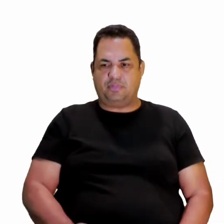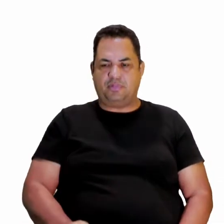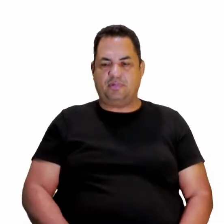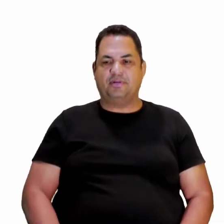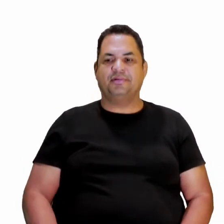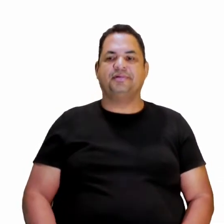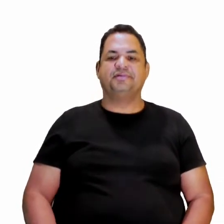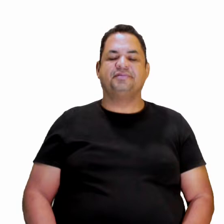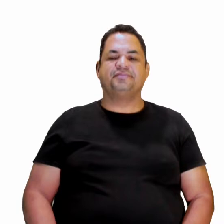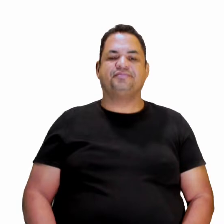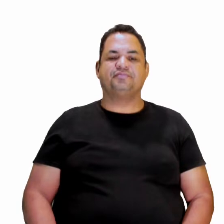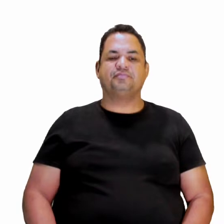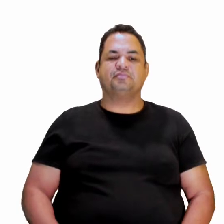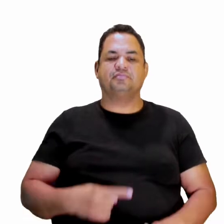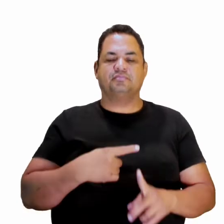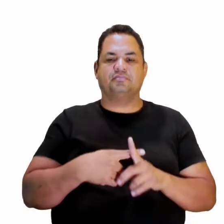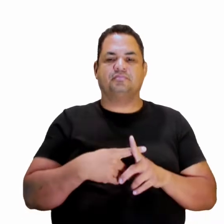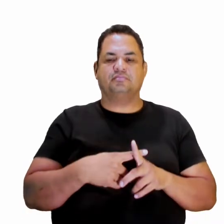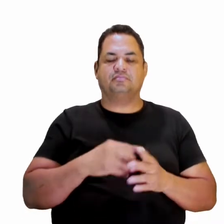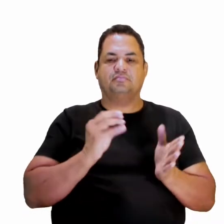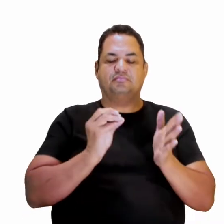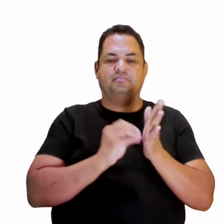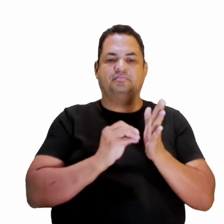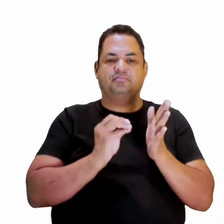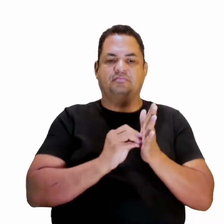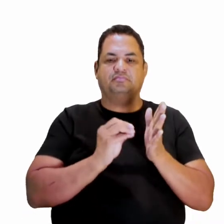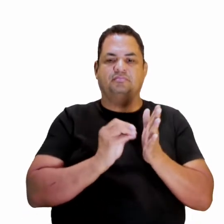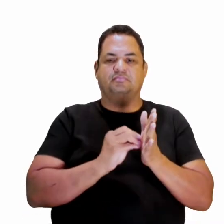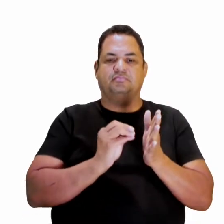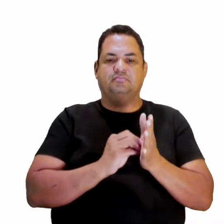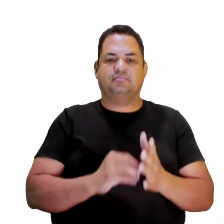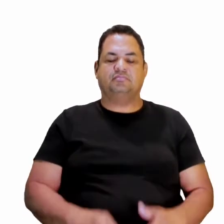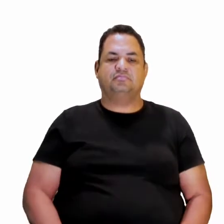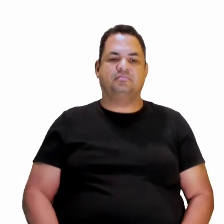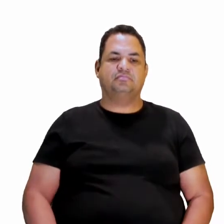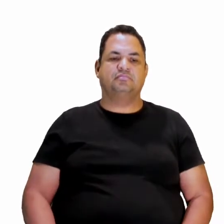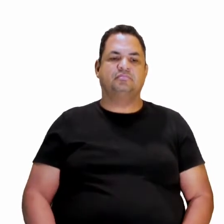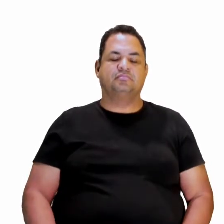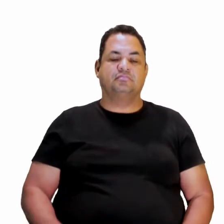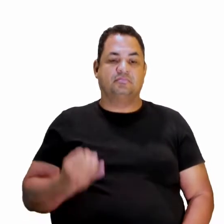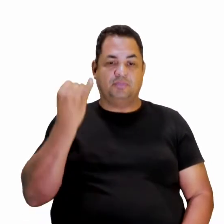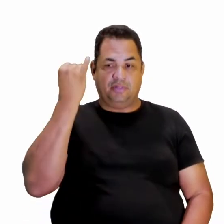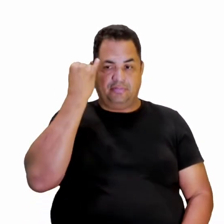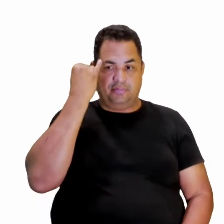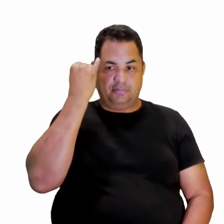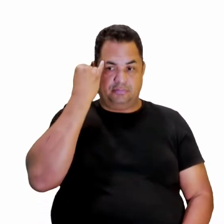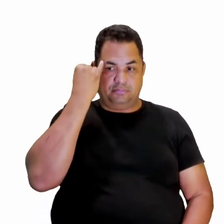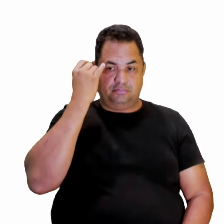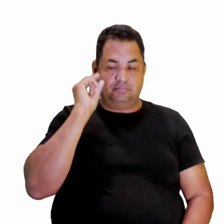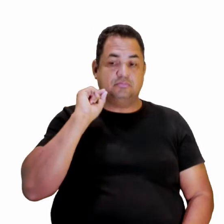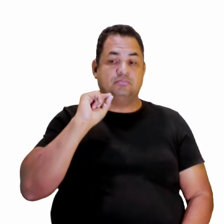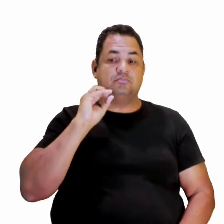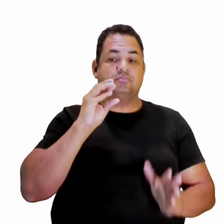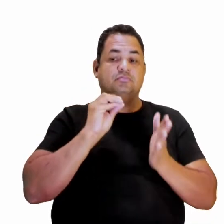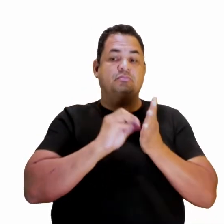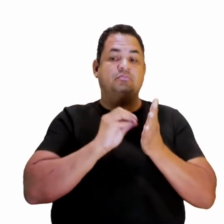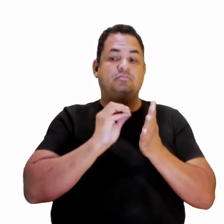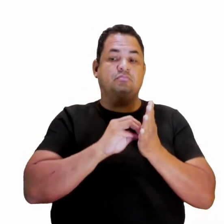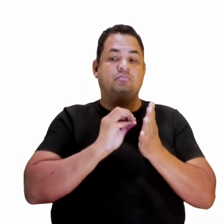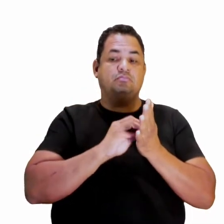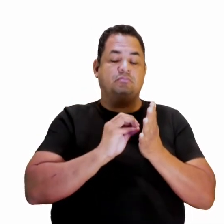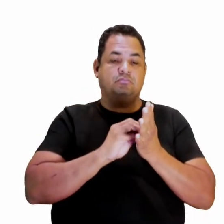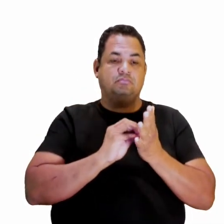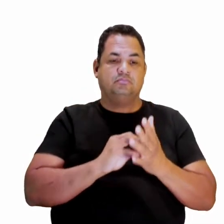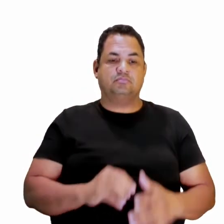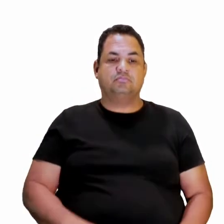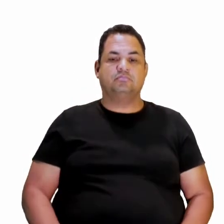certo? Mas aí tá faltando uma plus, tá faltando uma informação aqui. O que tá faltando aí?